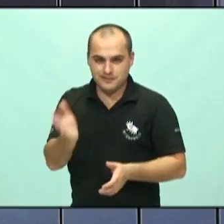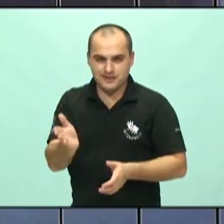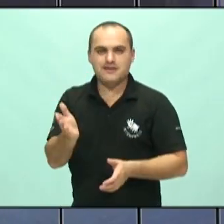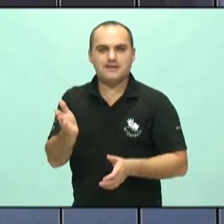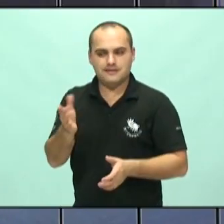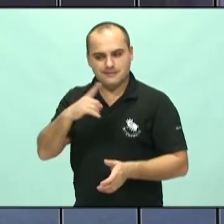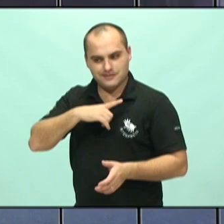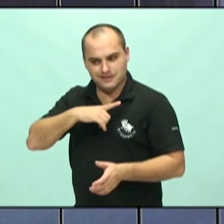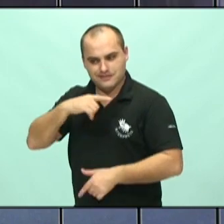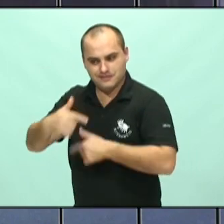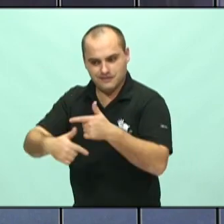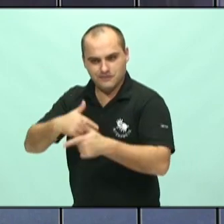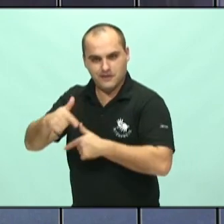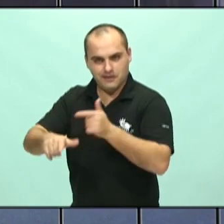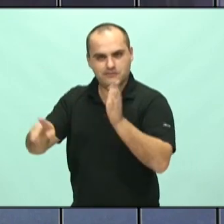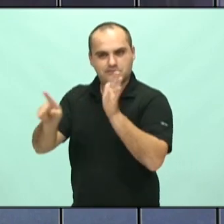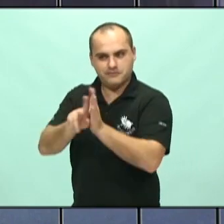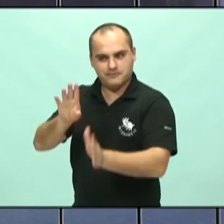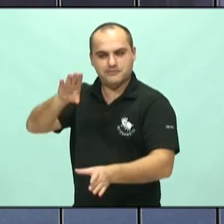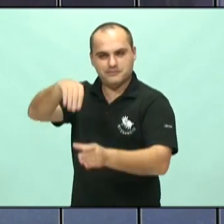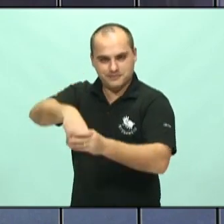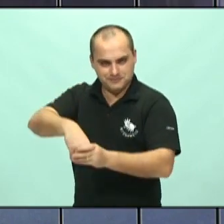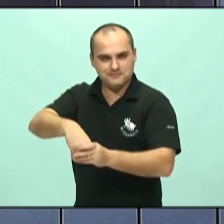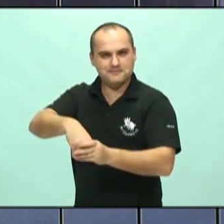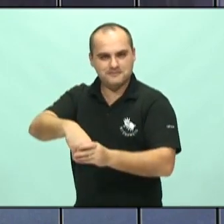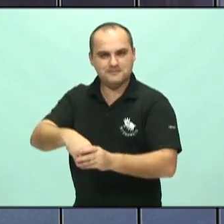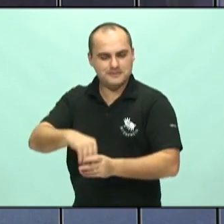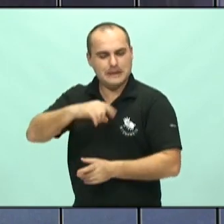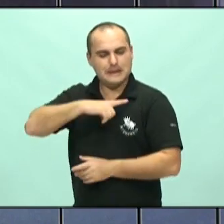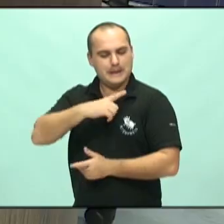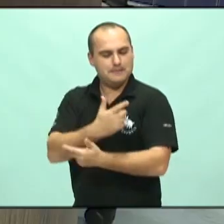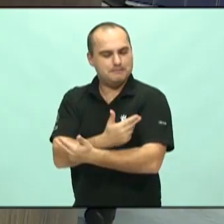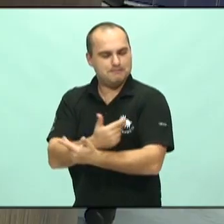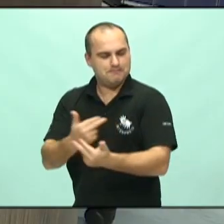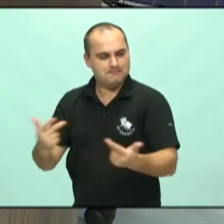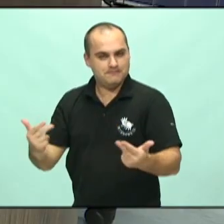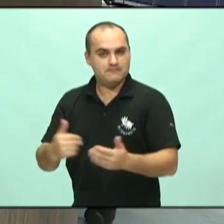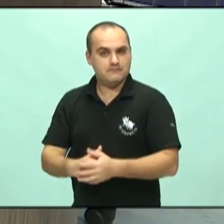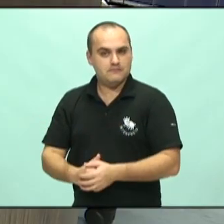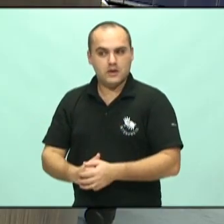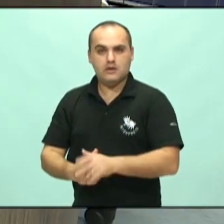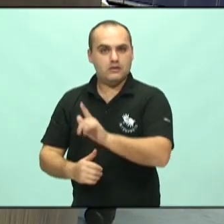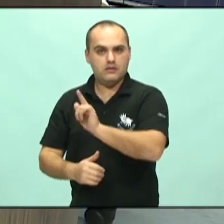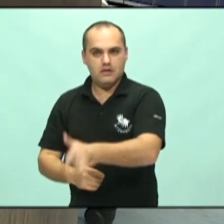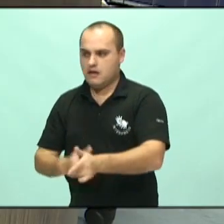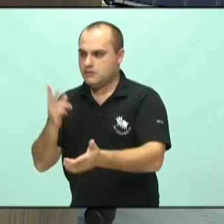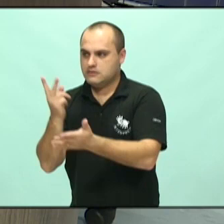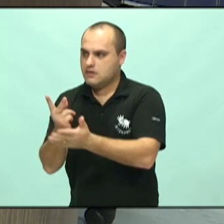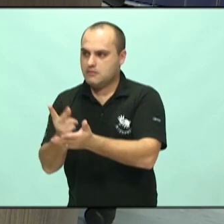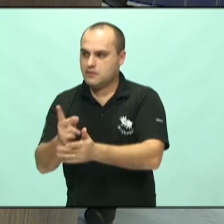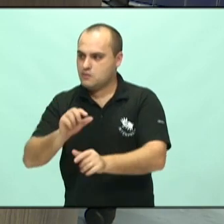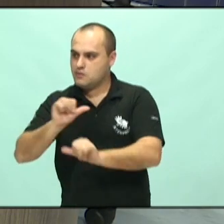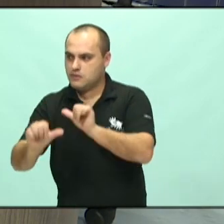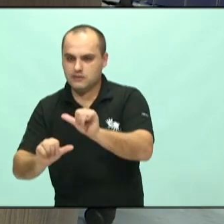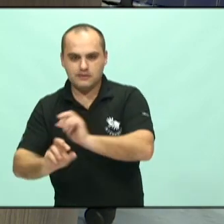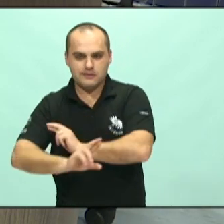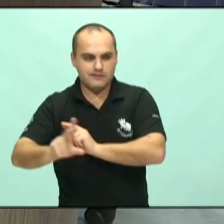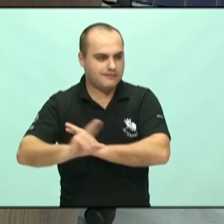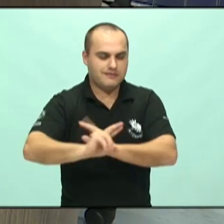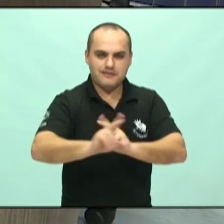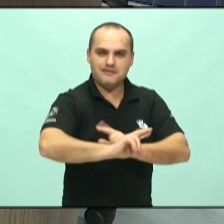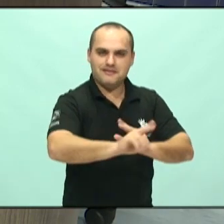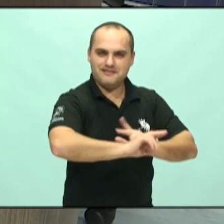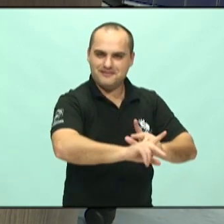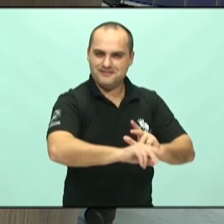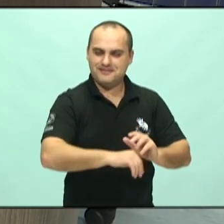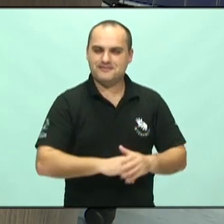de um curso de teatro para se organizar. É bastante coisa. E é bem dinâmico, assim, esse universo da produção teatral.